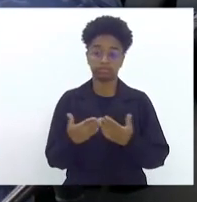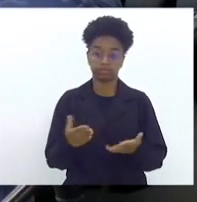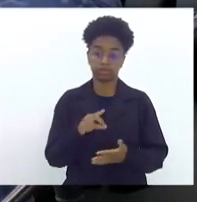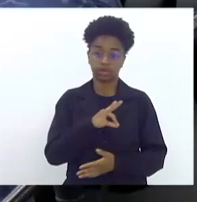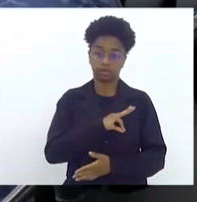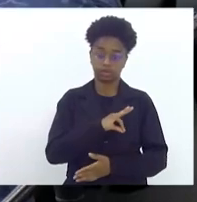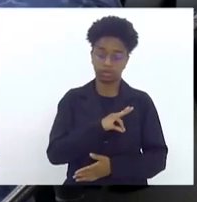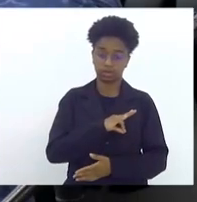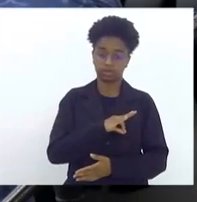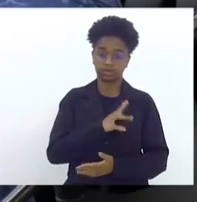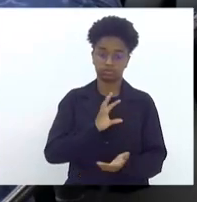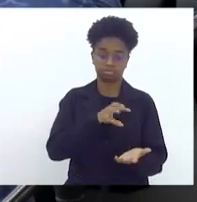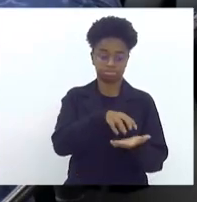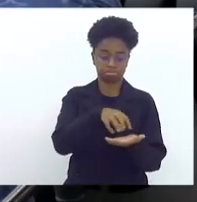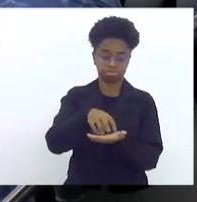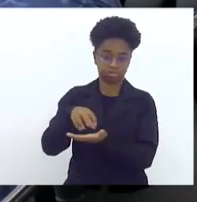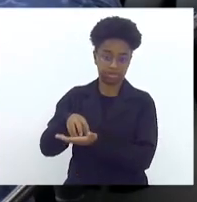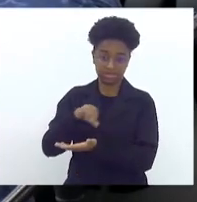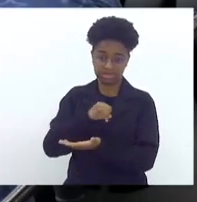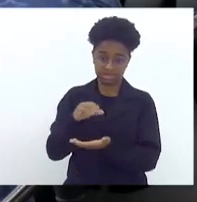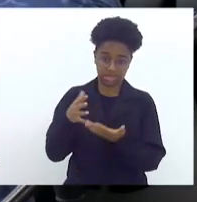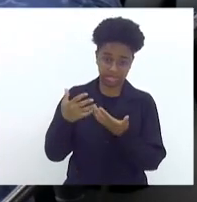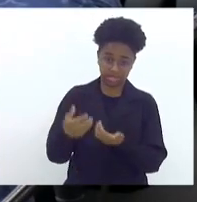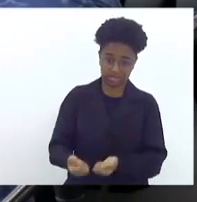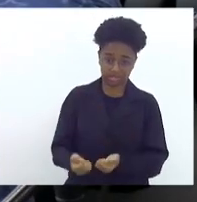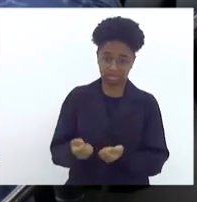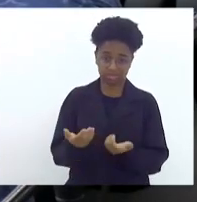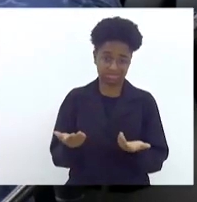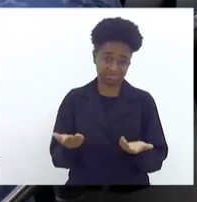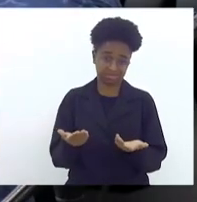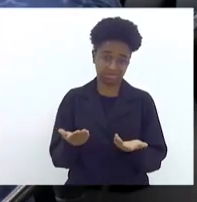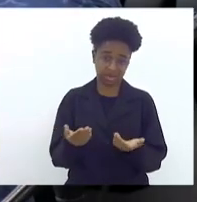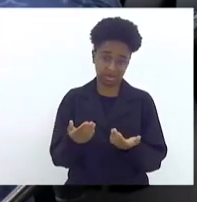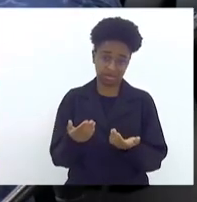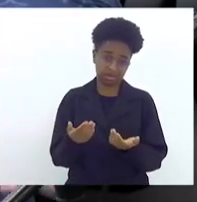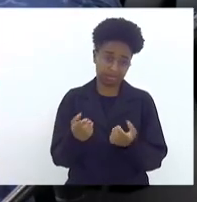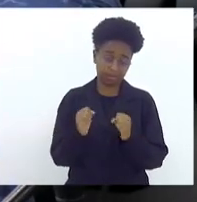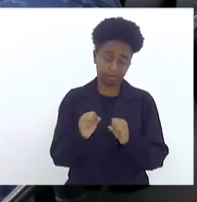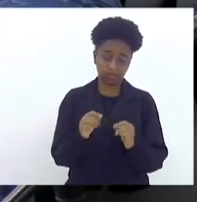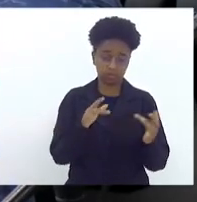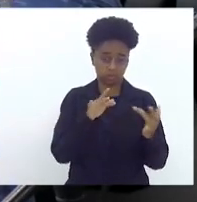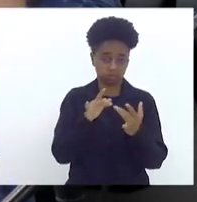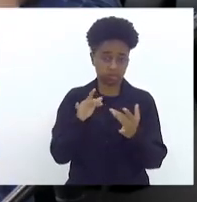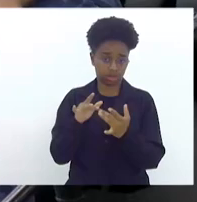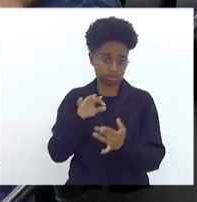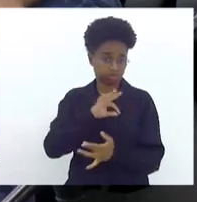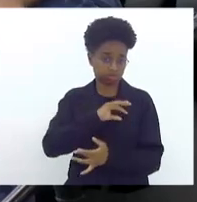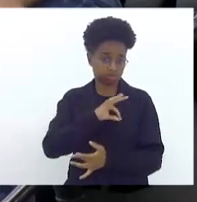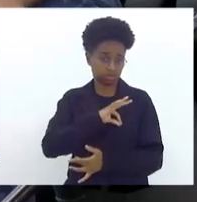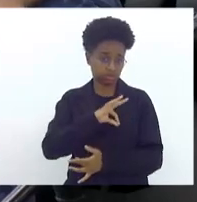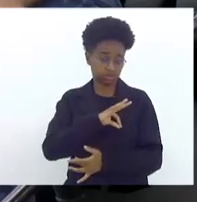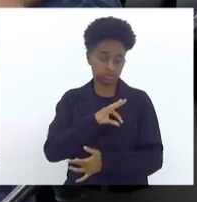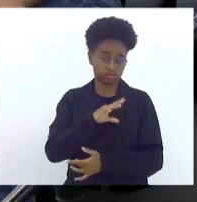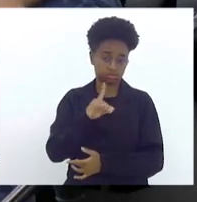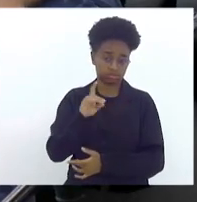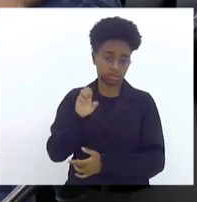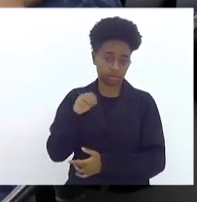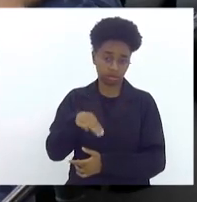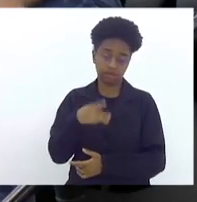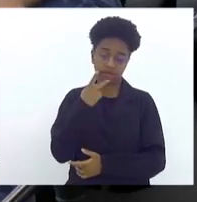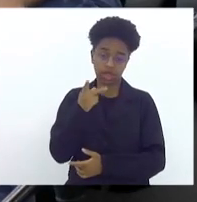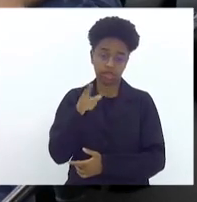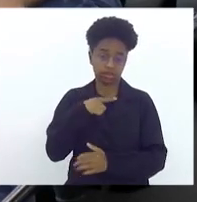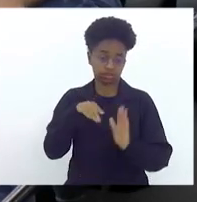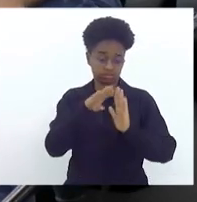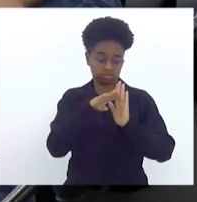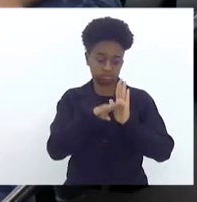de uma distrital Quando recebe um caso desse que não deve ser muito comum para ele pode entrar em contato com o policial da Dean falou Pô tem como me ajudar tem um